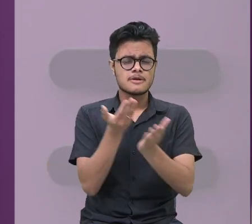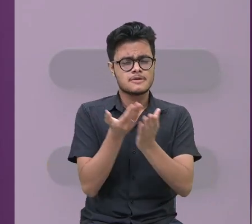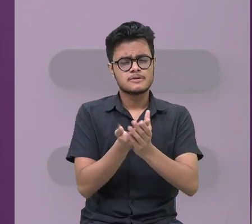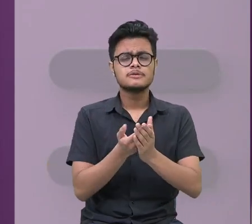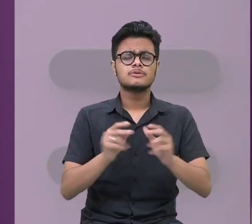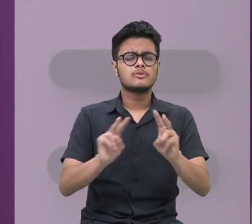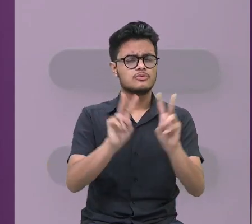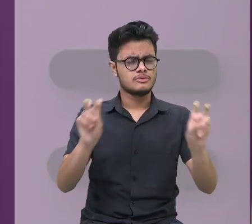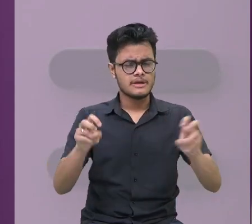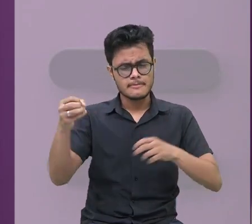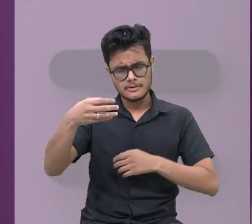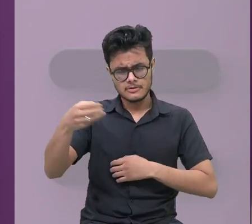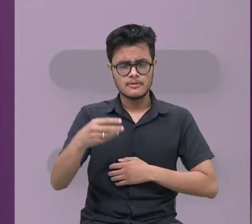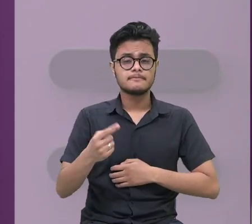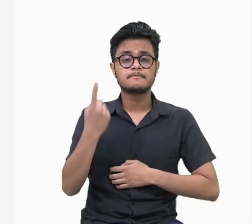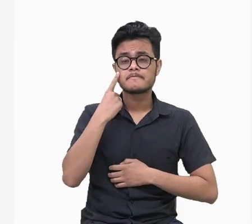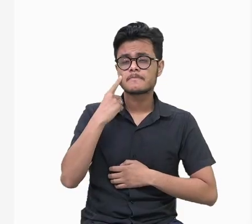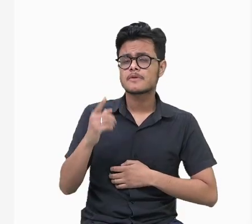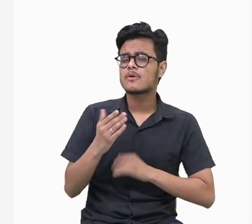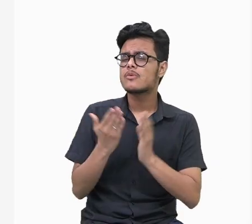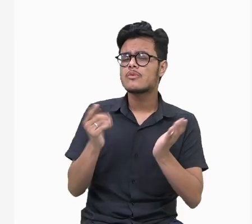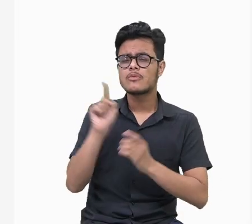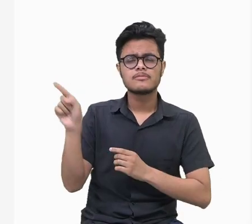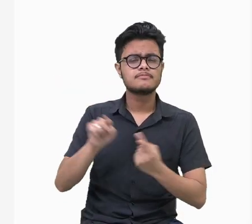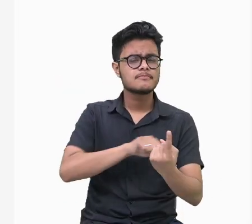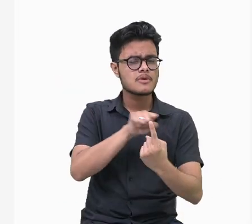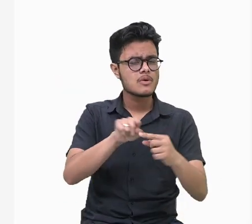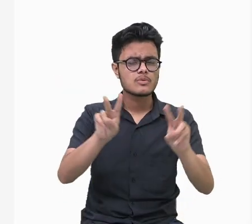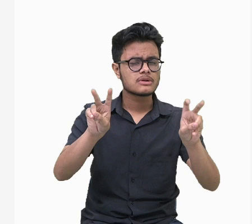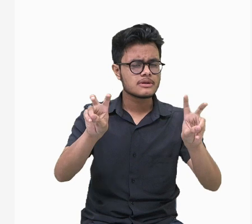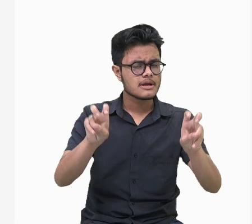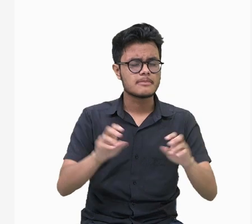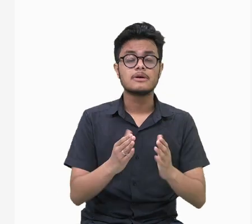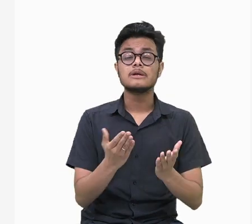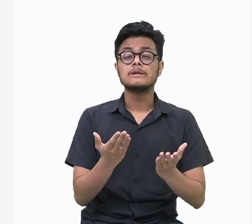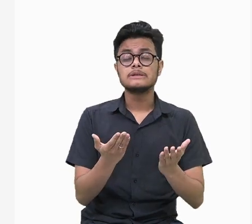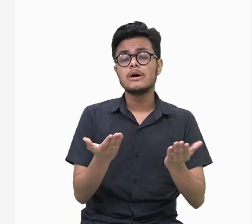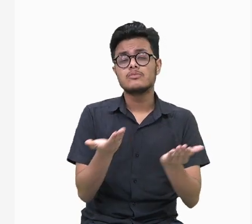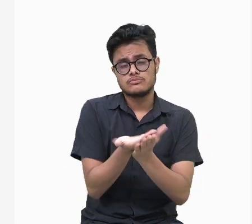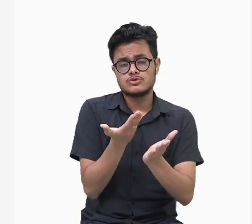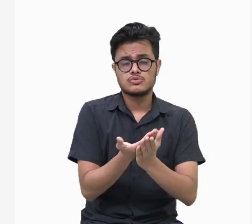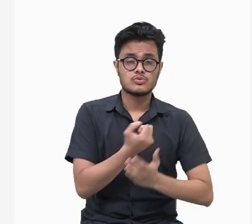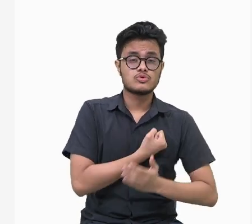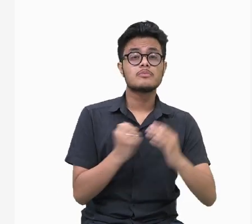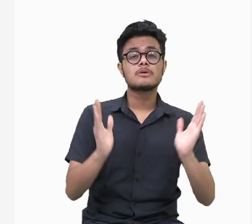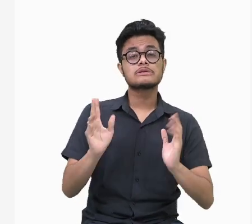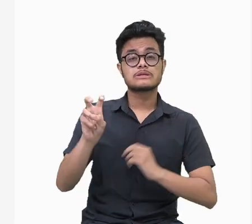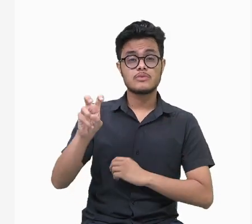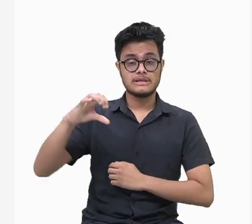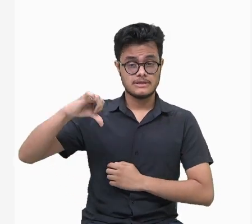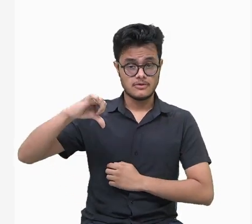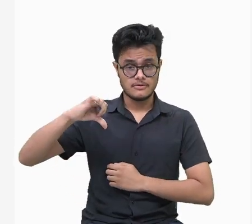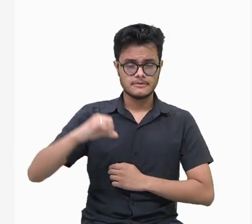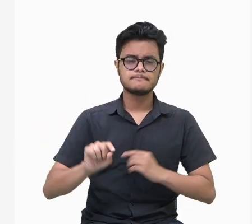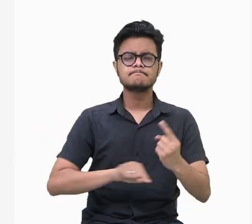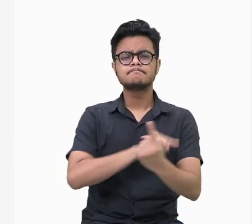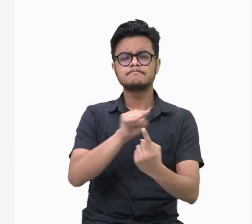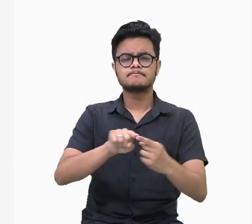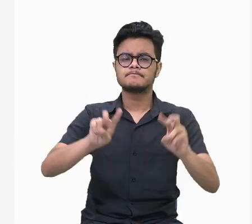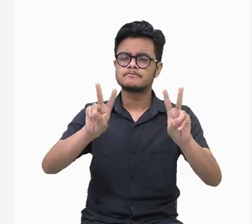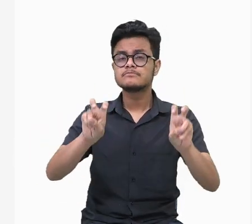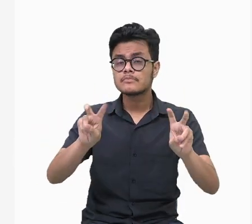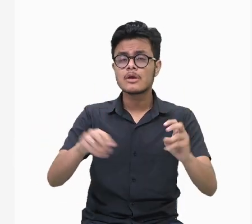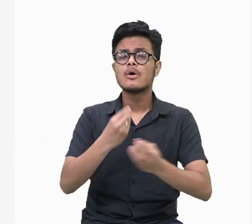a um novo conteúdo. Vamos ver então que conteúdo é esse. Aula de número 59, objeto de